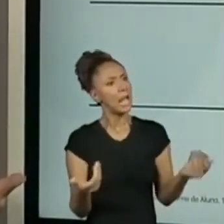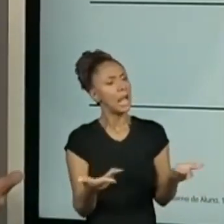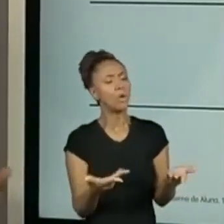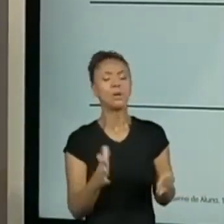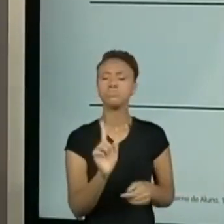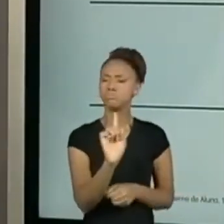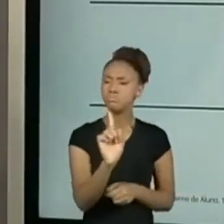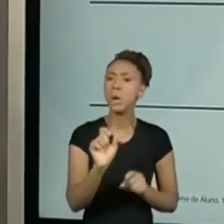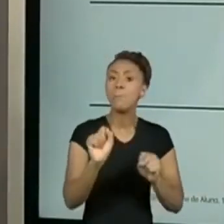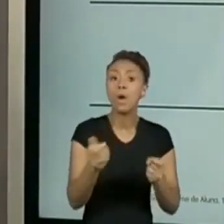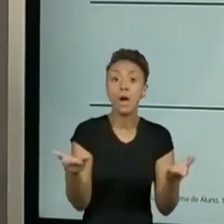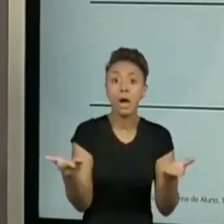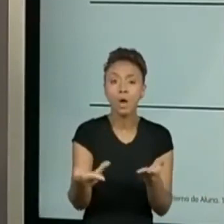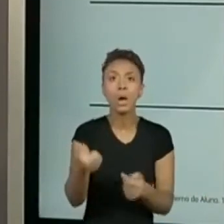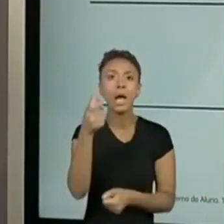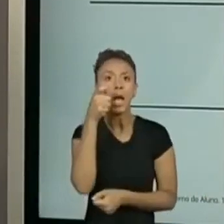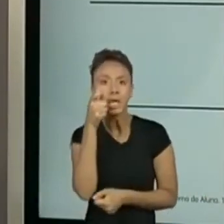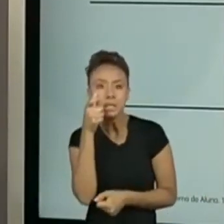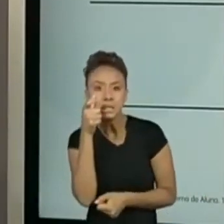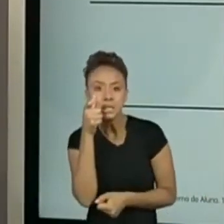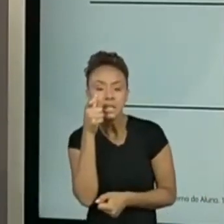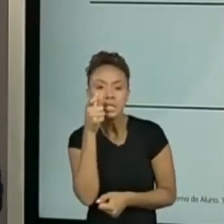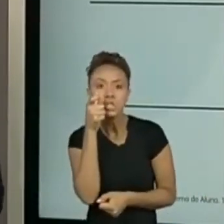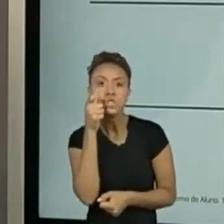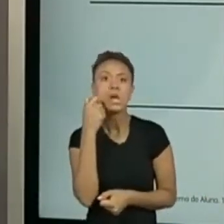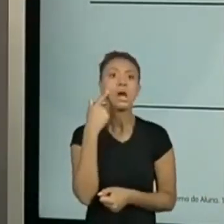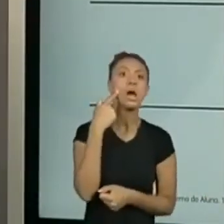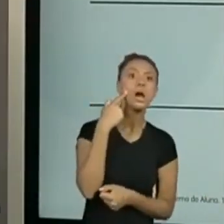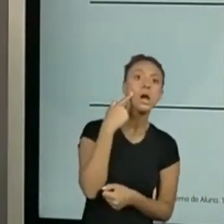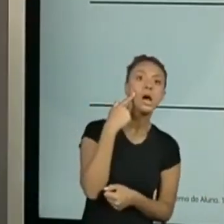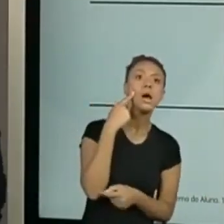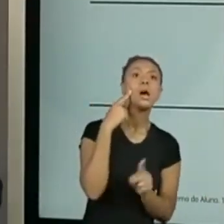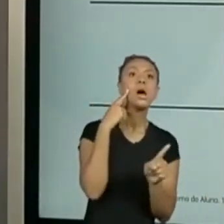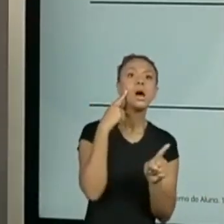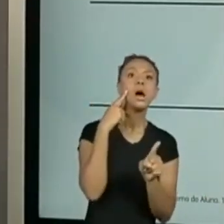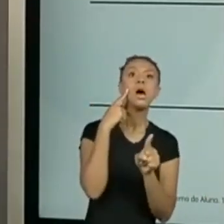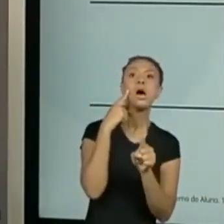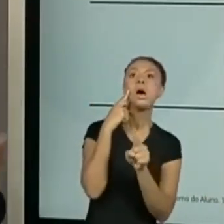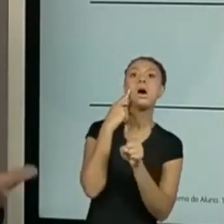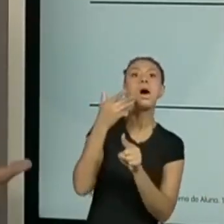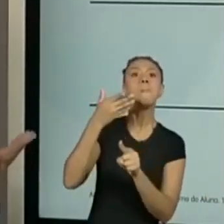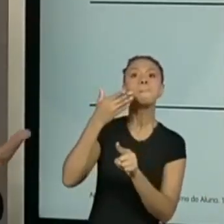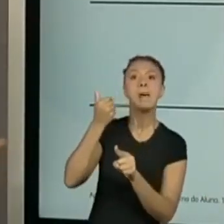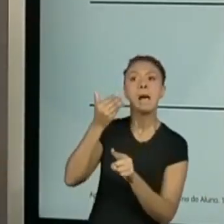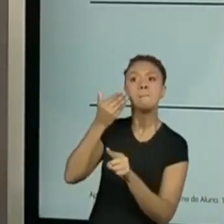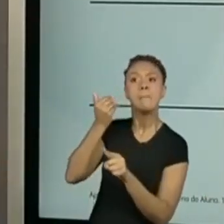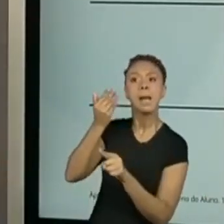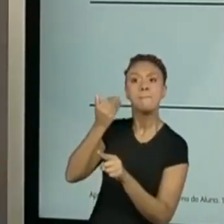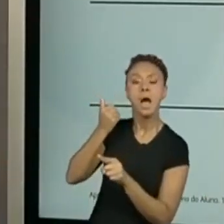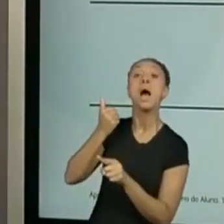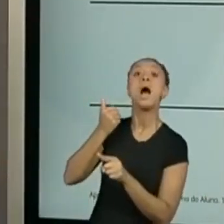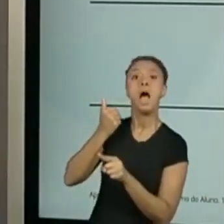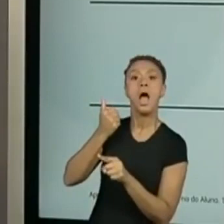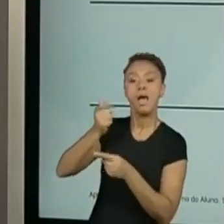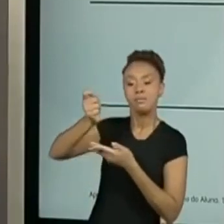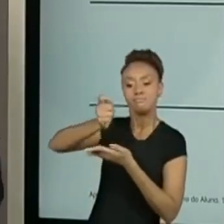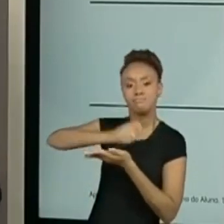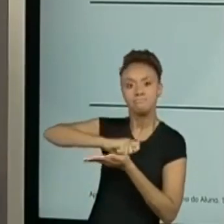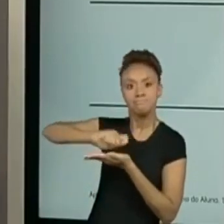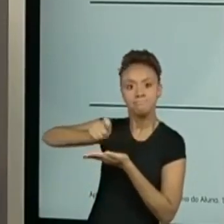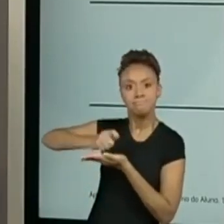a gente escrevendo, porque aí você vai encontrando dicas, tá todo mundo dando pistas da melhor maneira que a gente escreve as palavras,